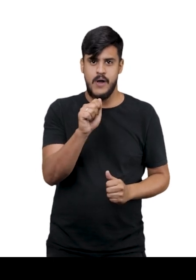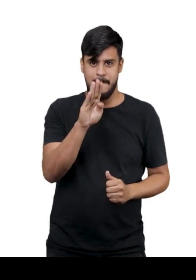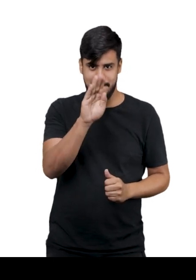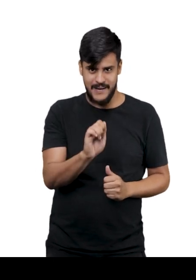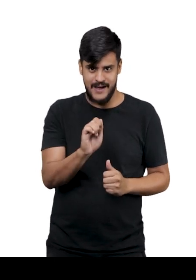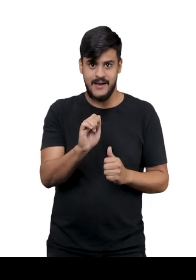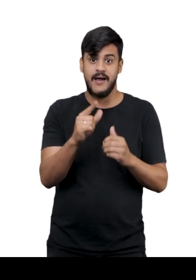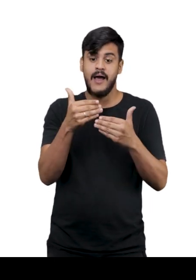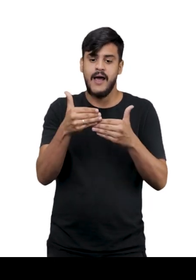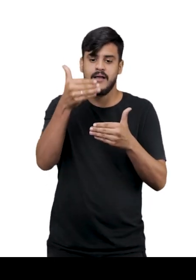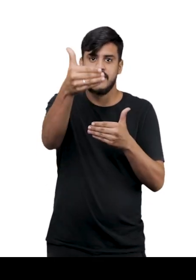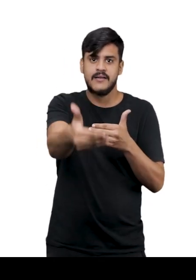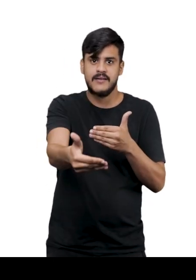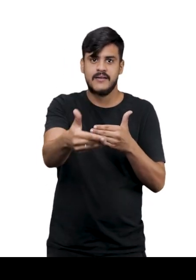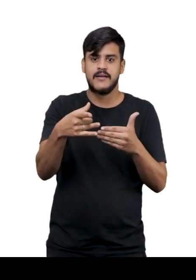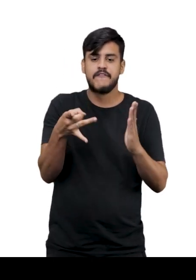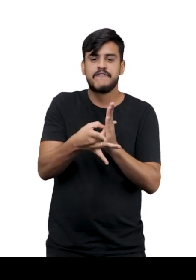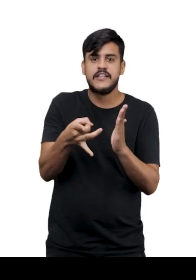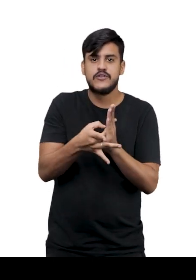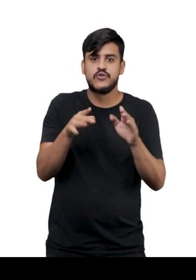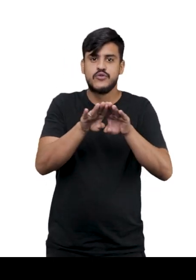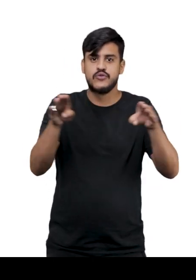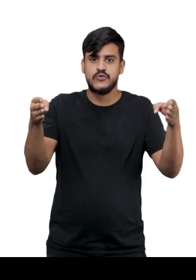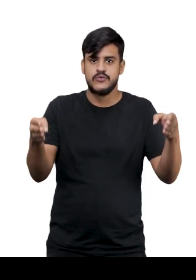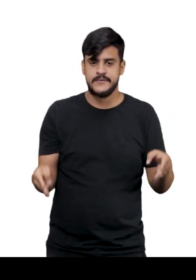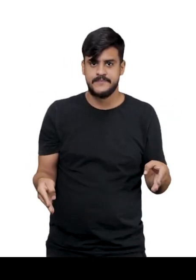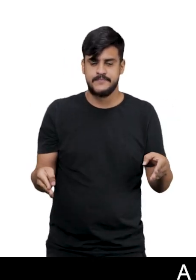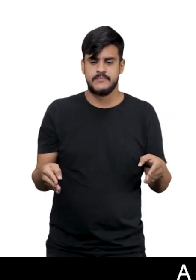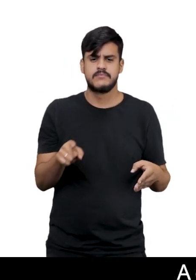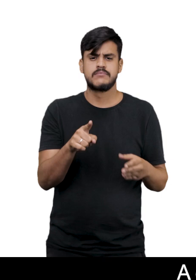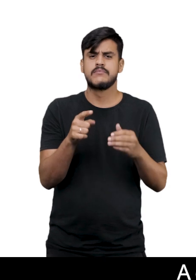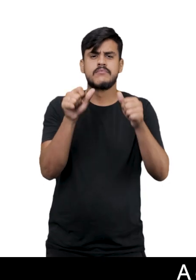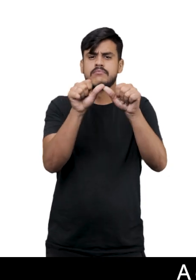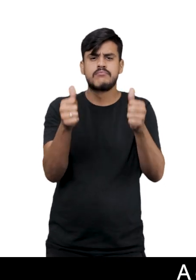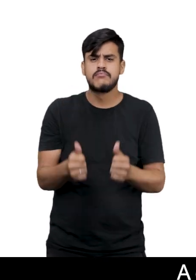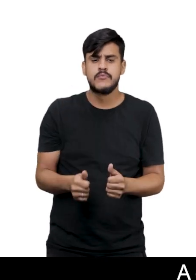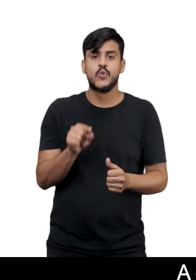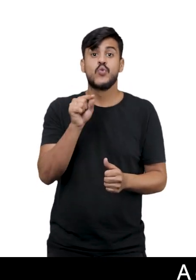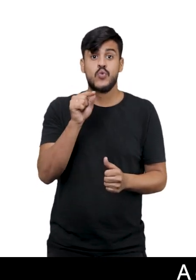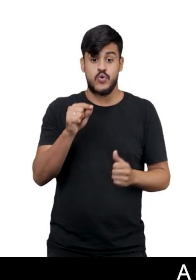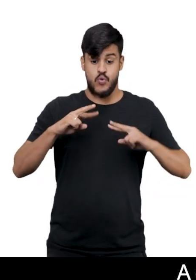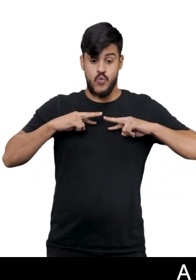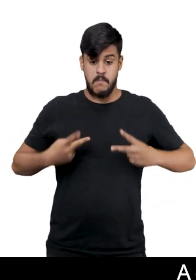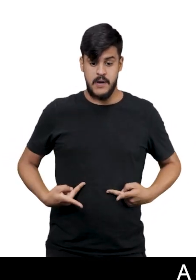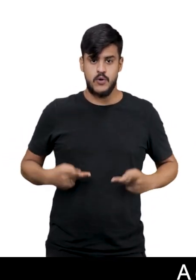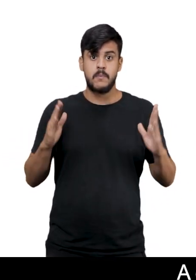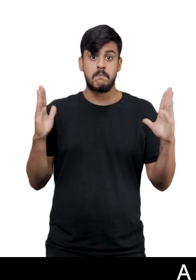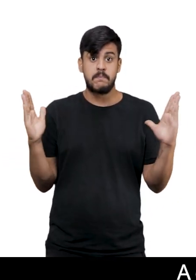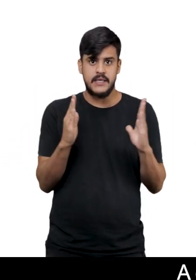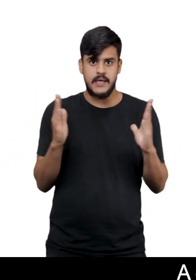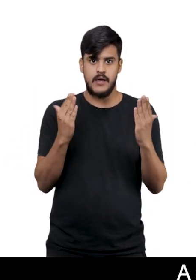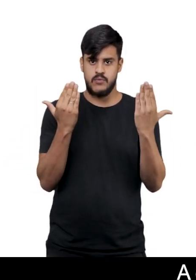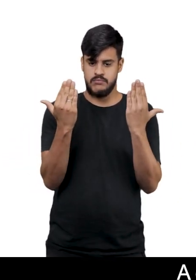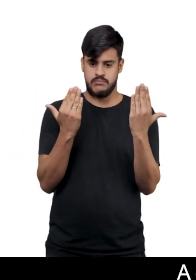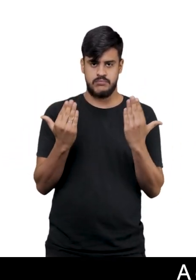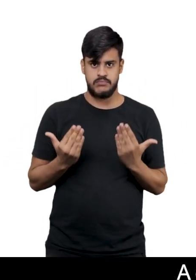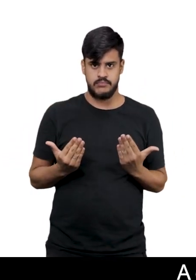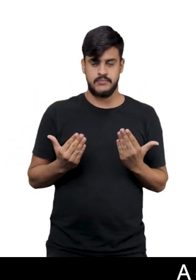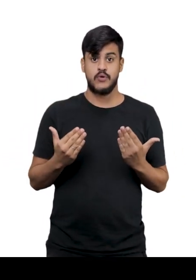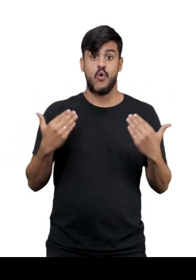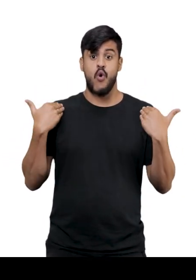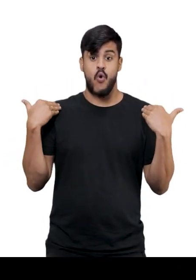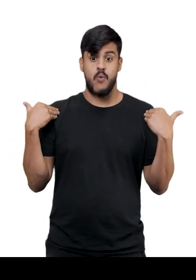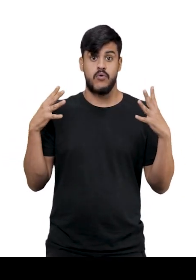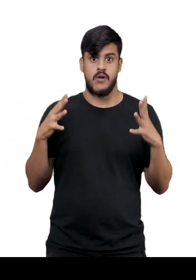fertilidade Aquabá, em uma vitrine de vidro. A escultura representa um corpo humano compacto e